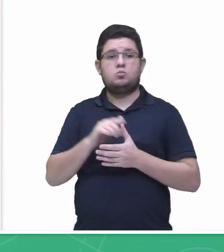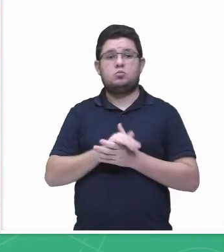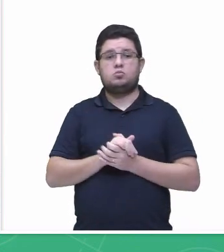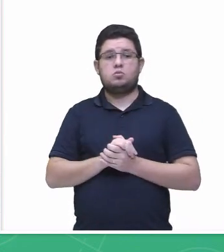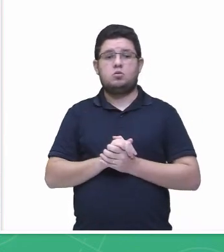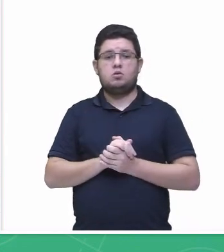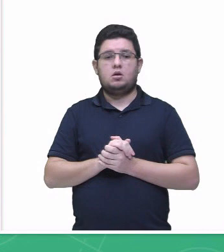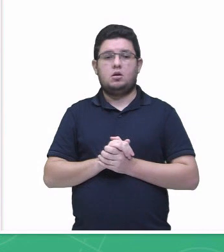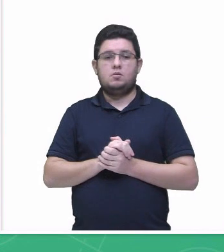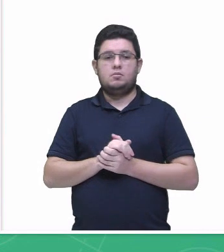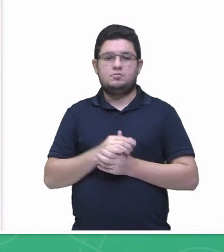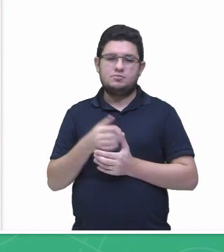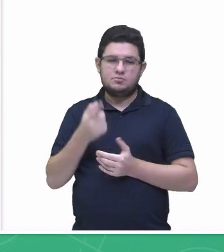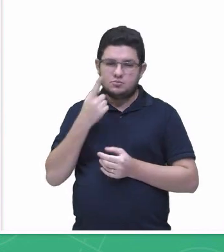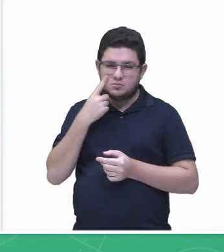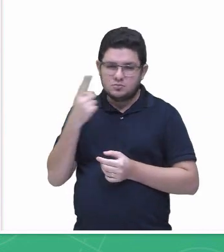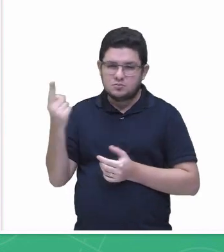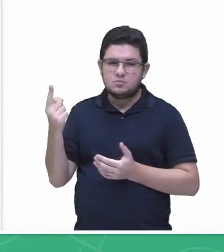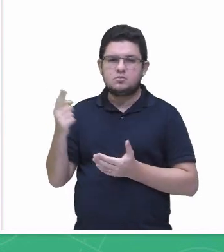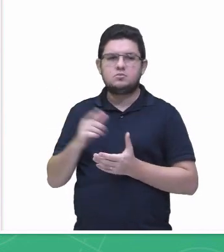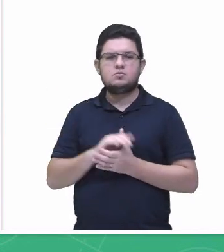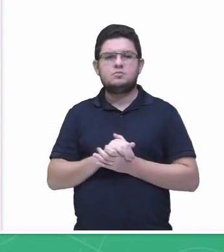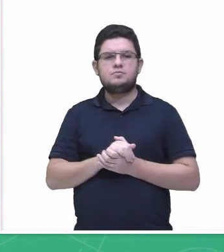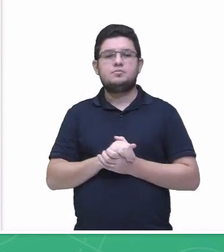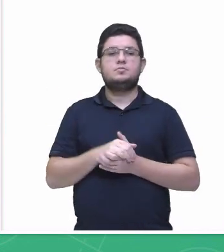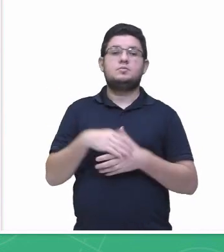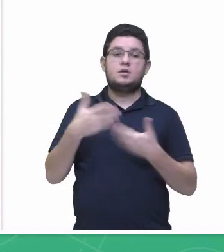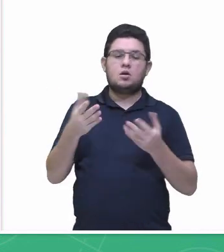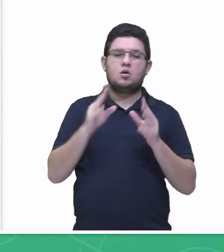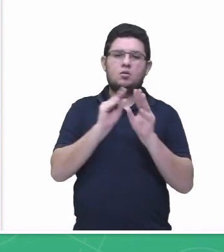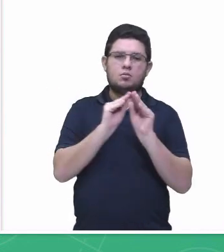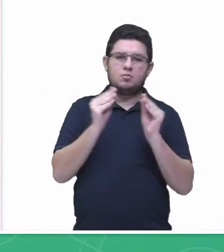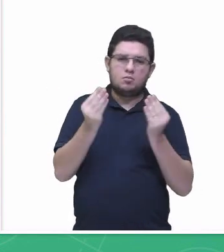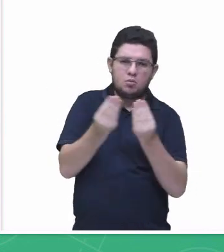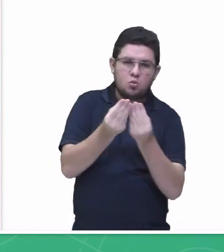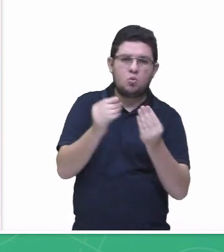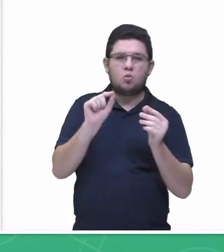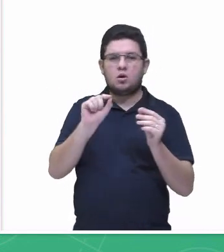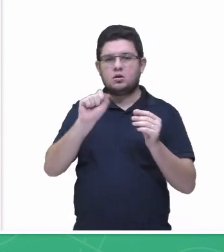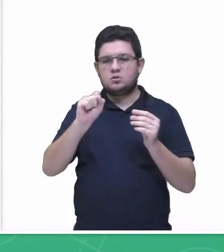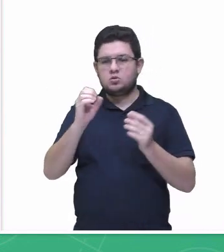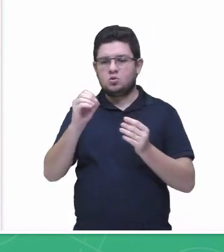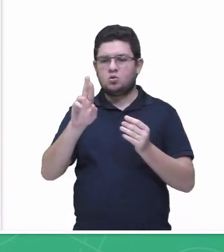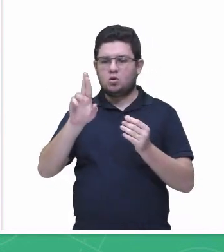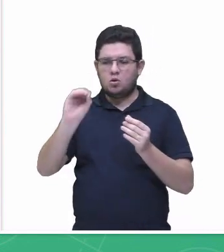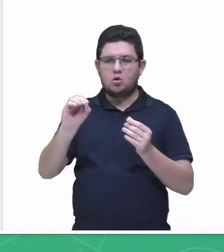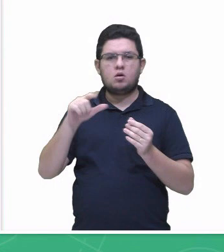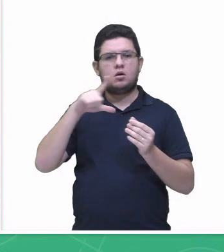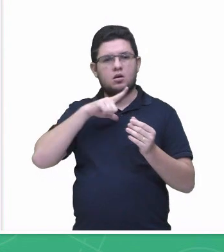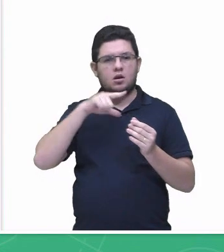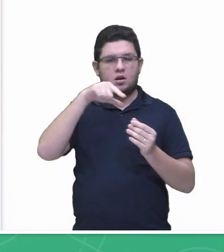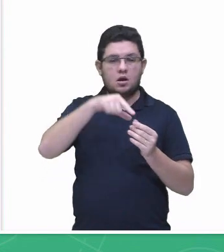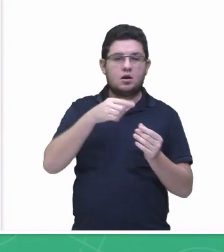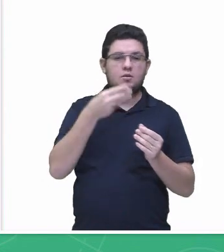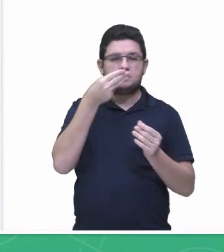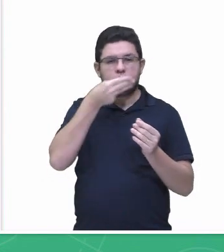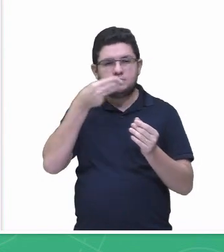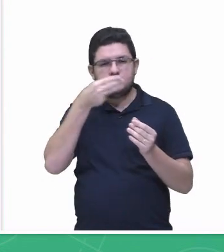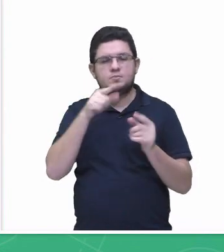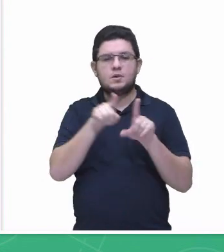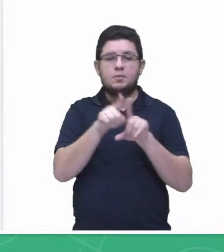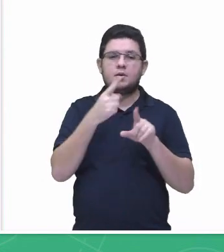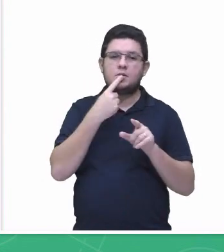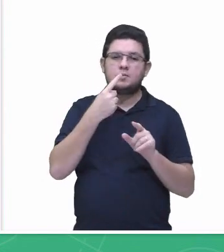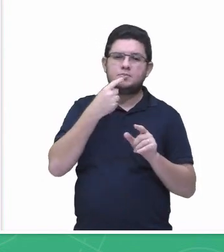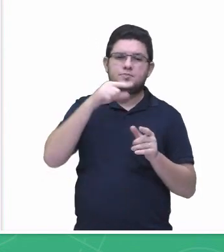Então, o que nós temos aqui? O soro caseiro é uma mistura aquosa de açúcar e sal de cozinha, muito utilizado em